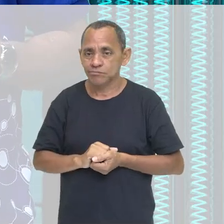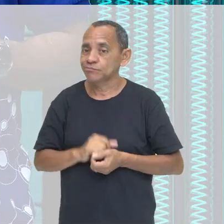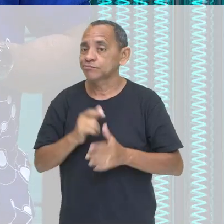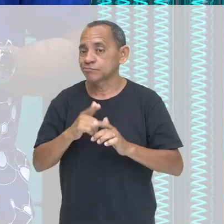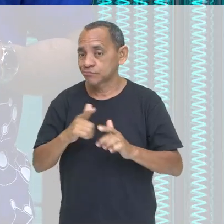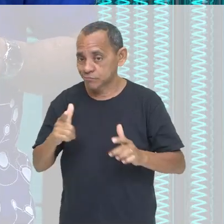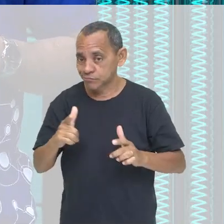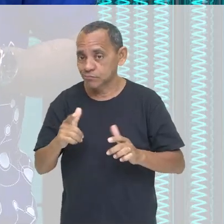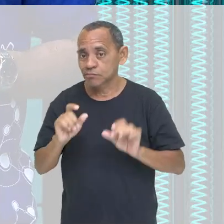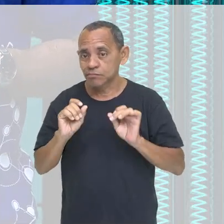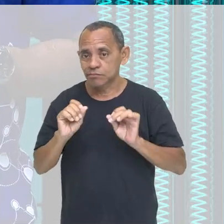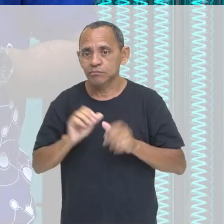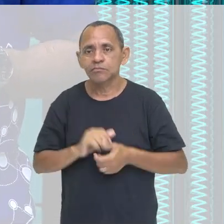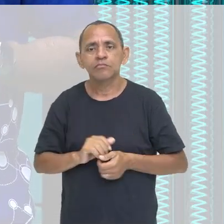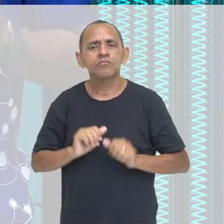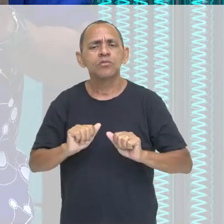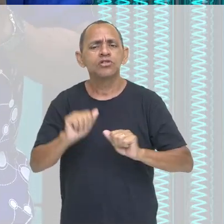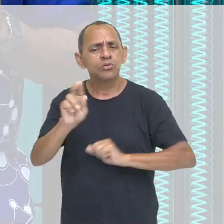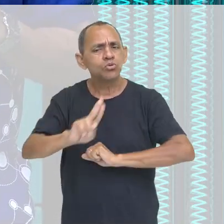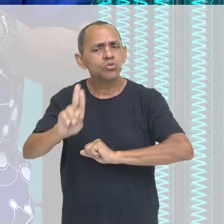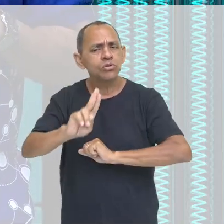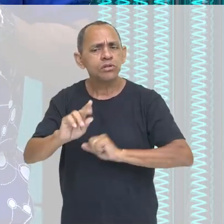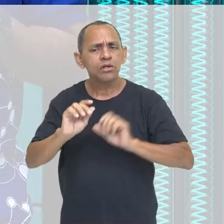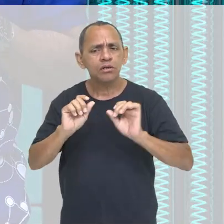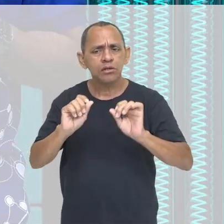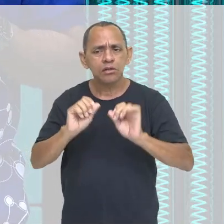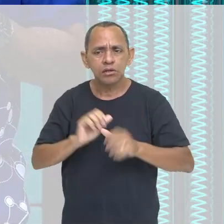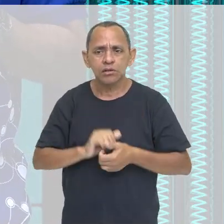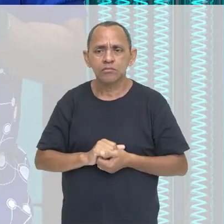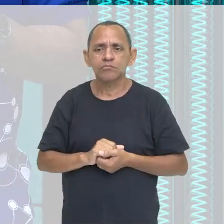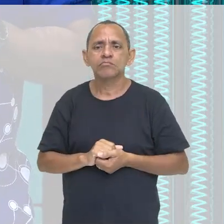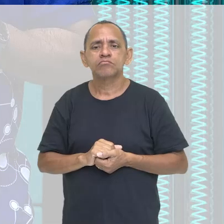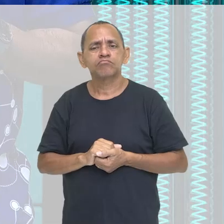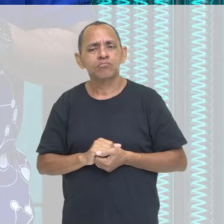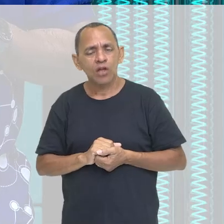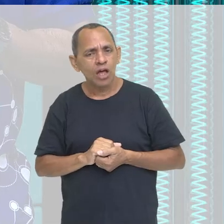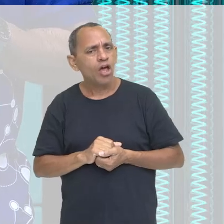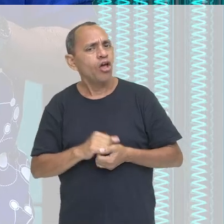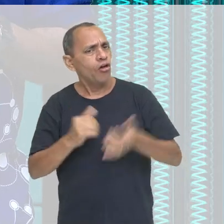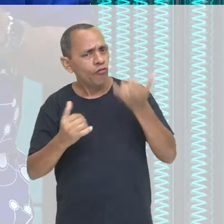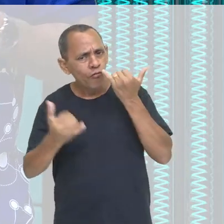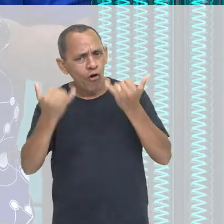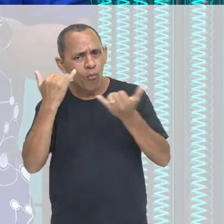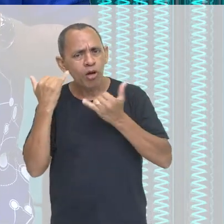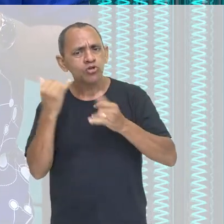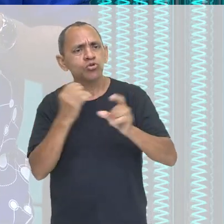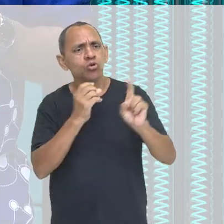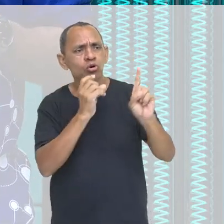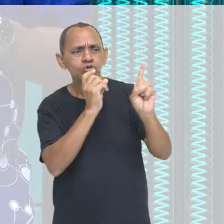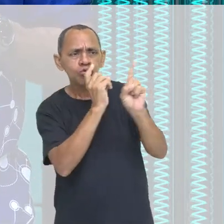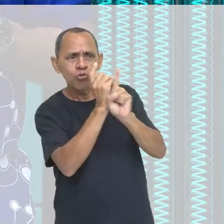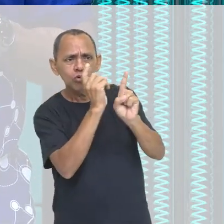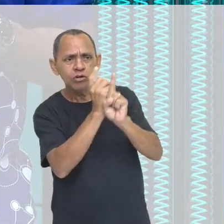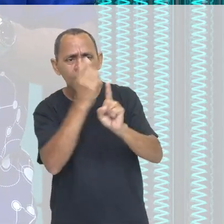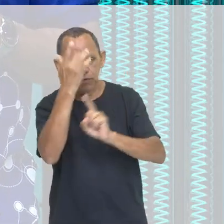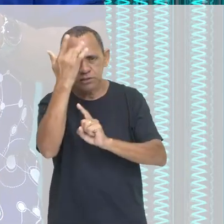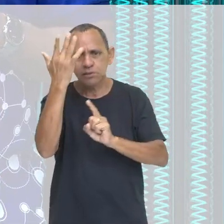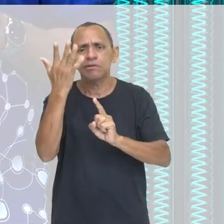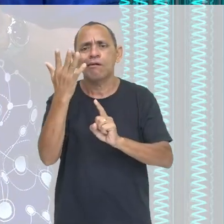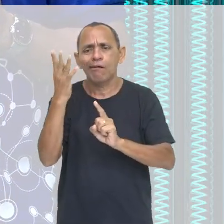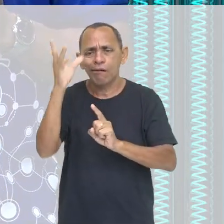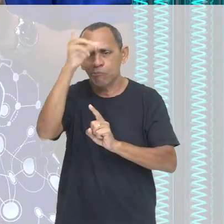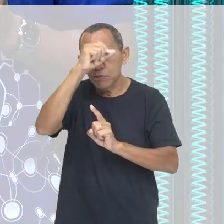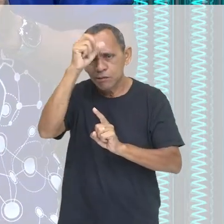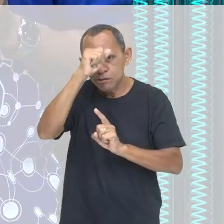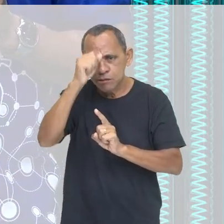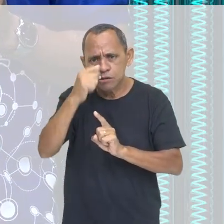das vezes, nós podemos utilizar essas pistas, né, essas informações para facilitar o aprendizado da língua, tá?